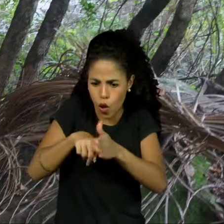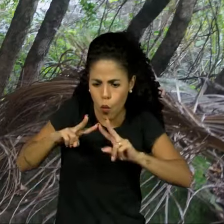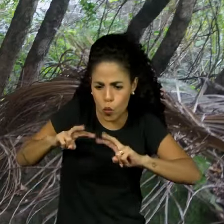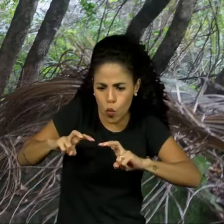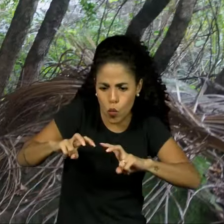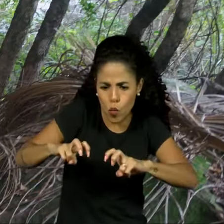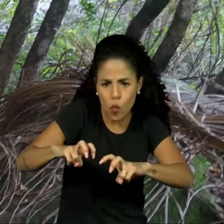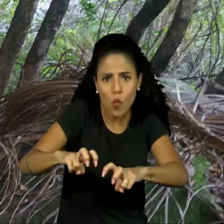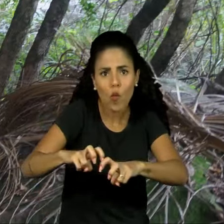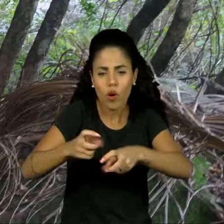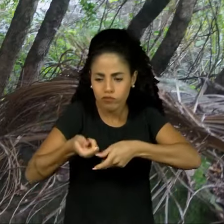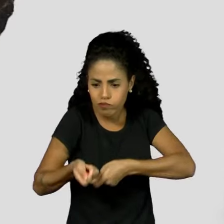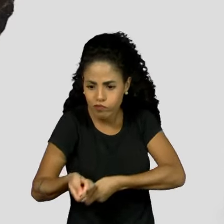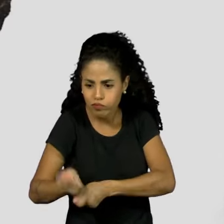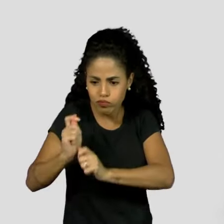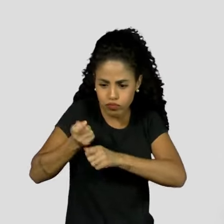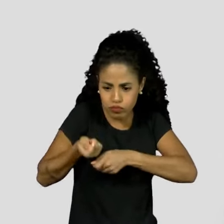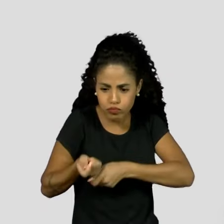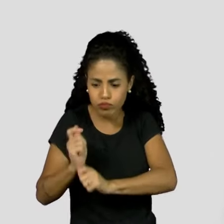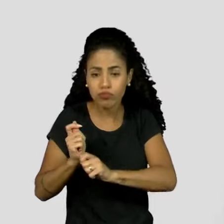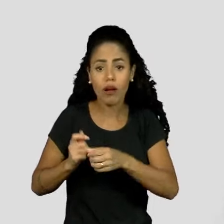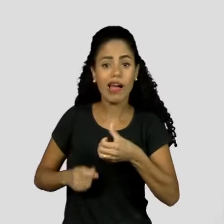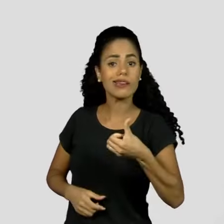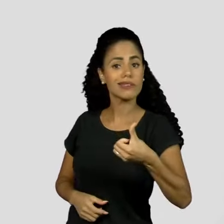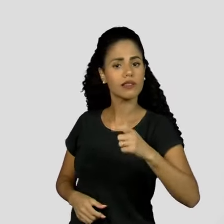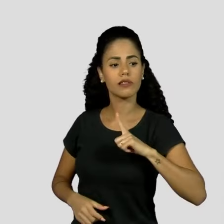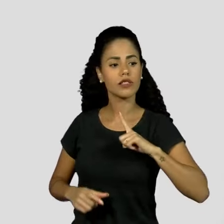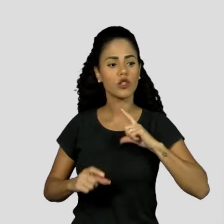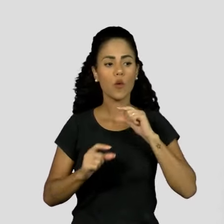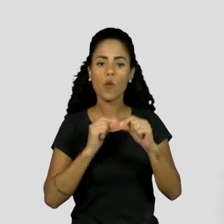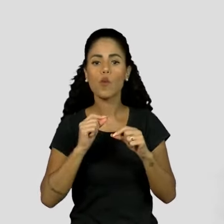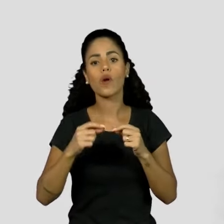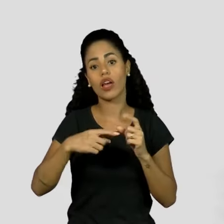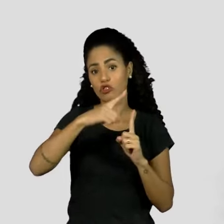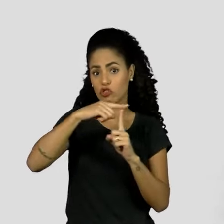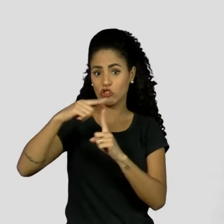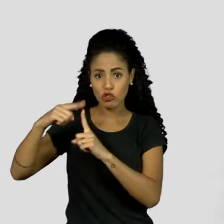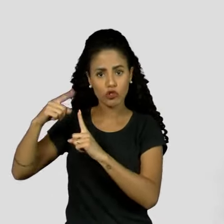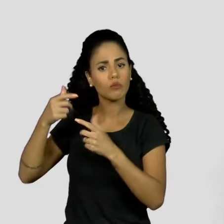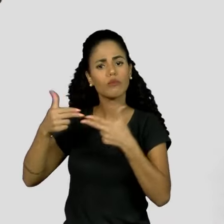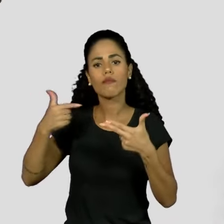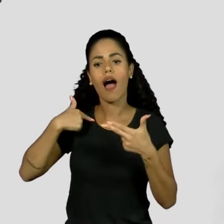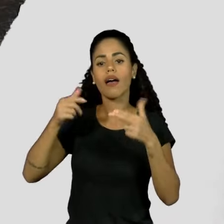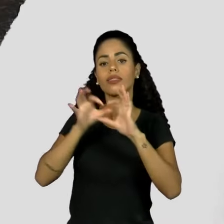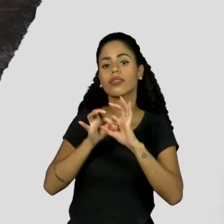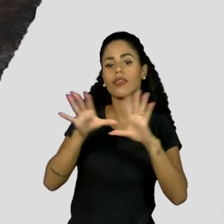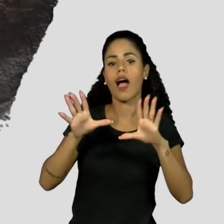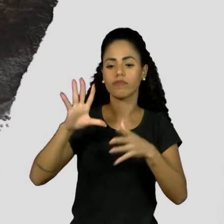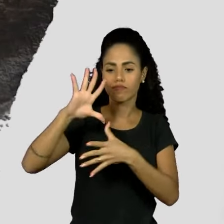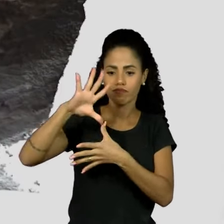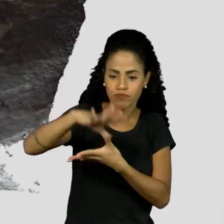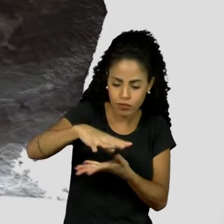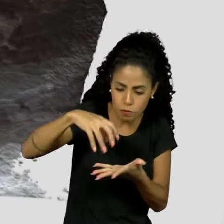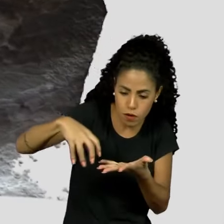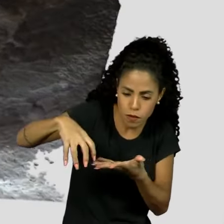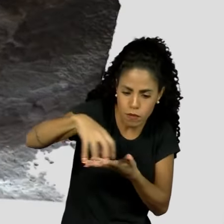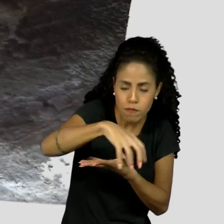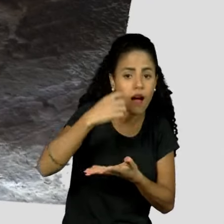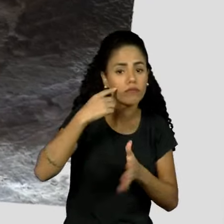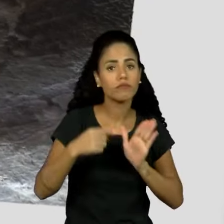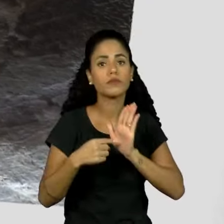pesquisadores envolvidos no projeto e 6 contam com modelos tridimensionais, disponibilizados no mapa interativo, além